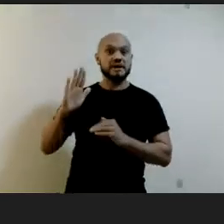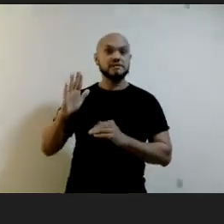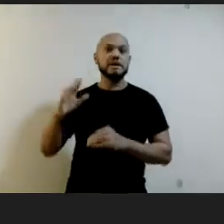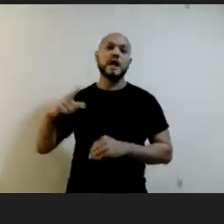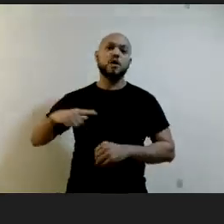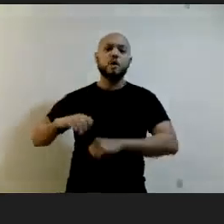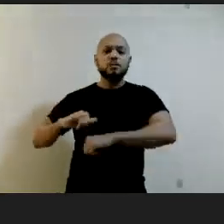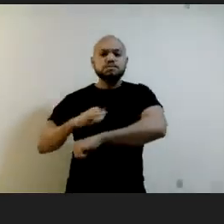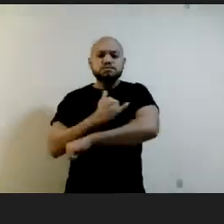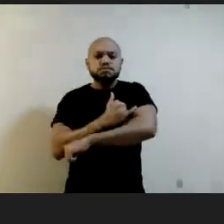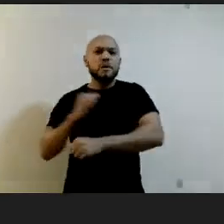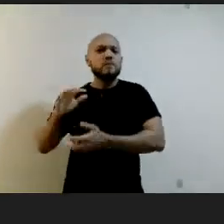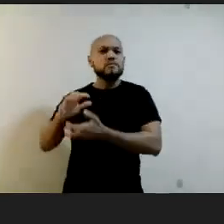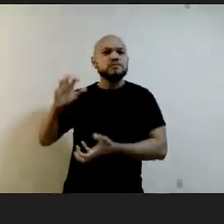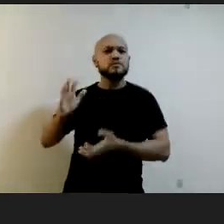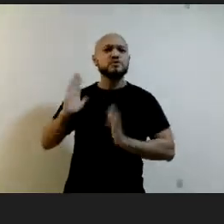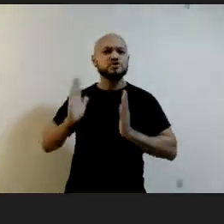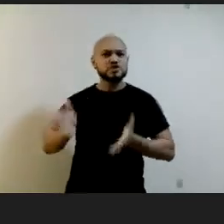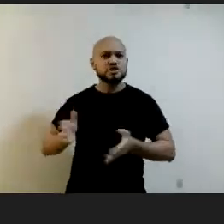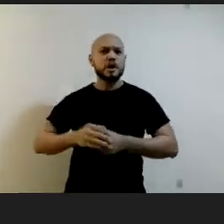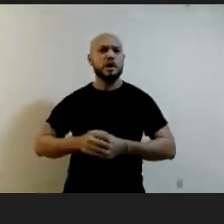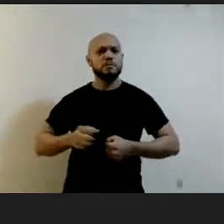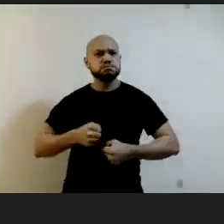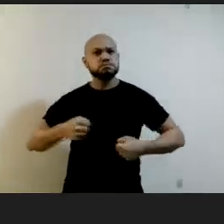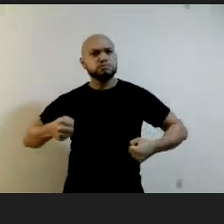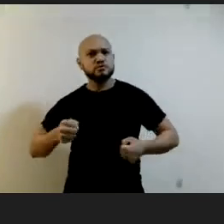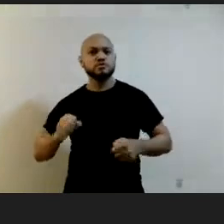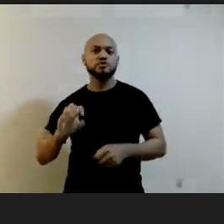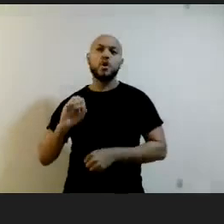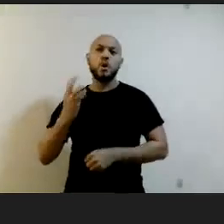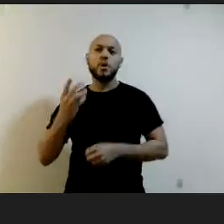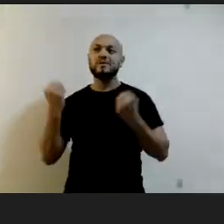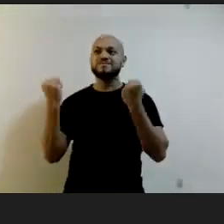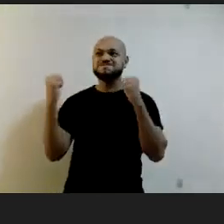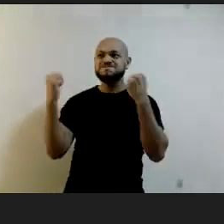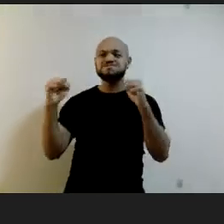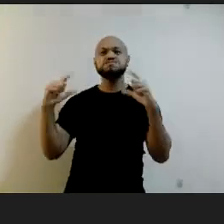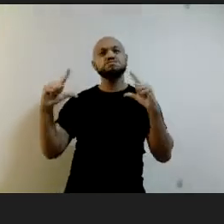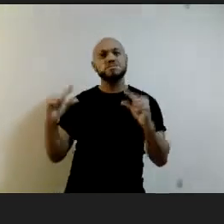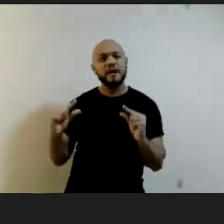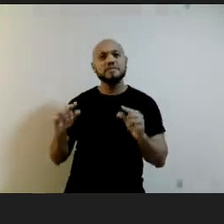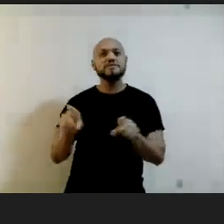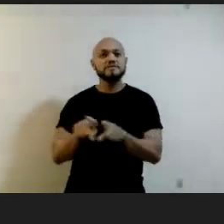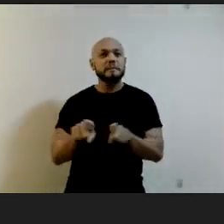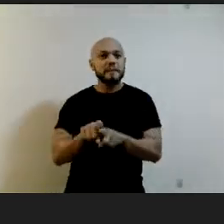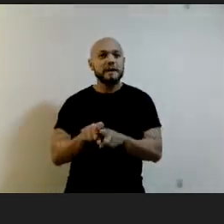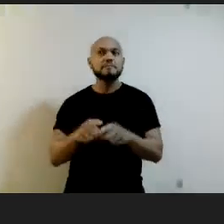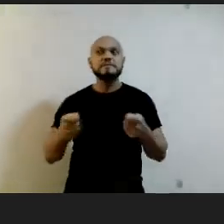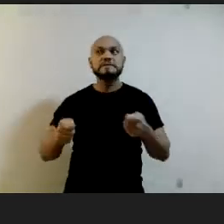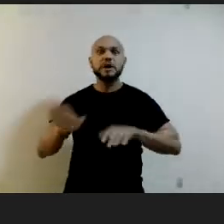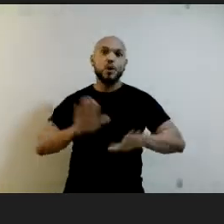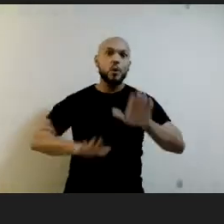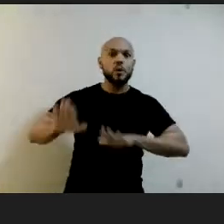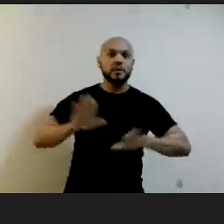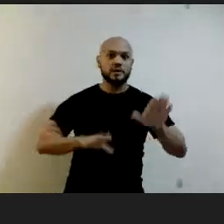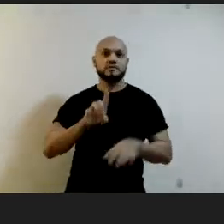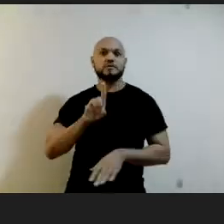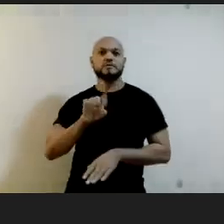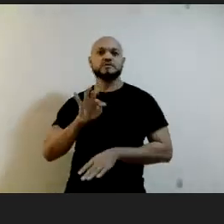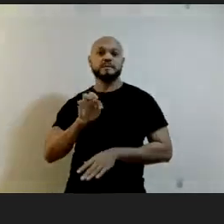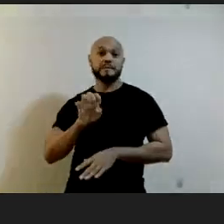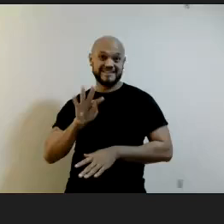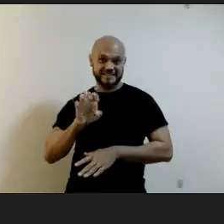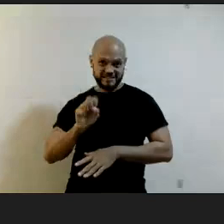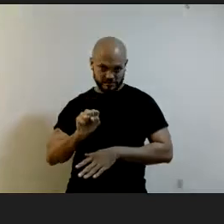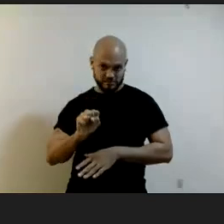peso, quando a pessoa diminui a atividade física, e a gente tem que combater